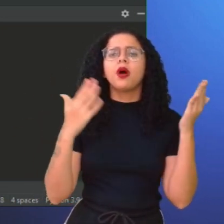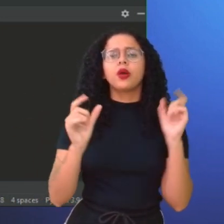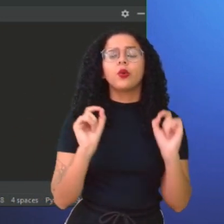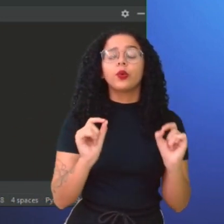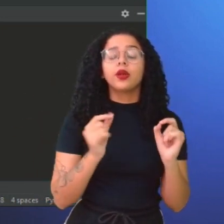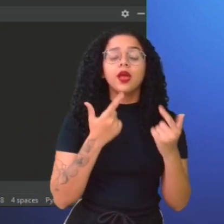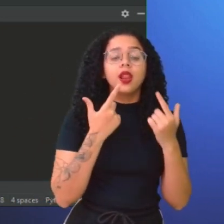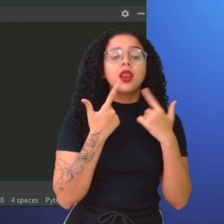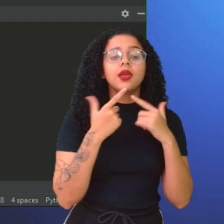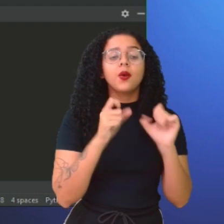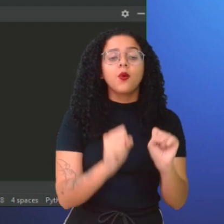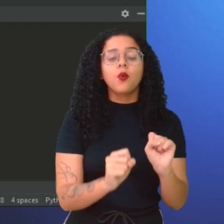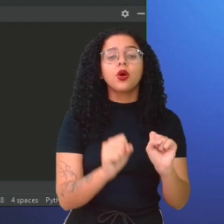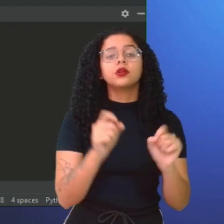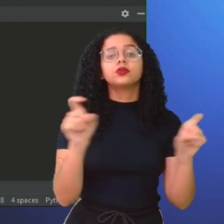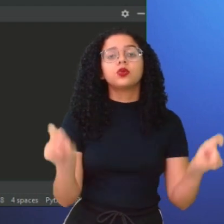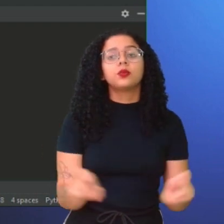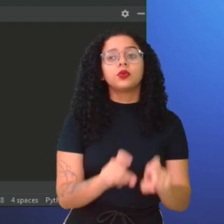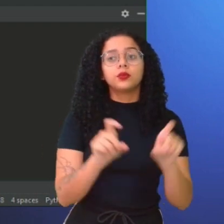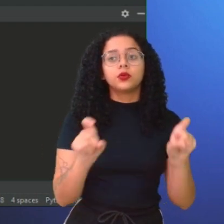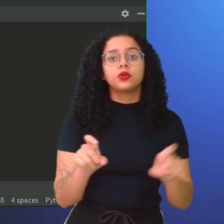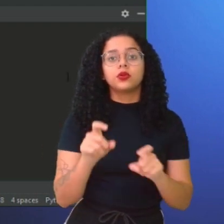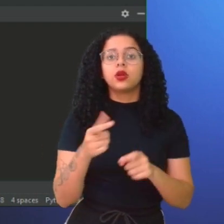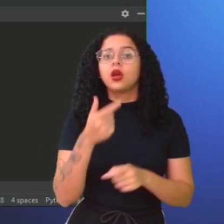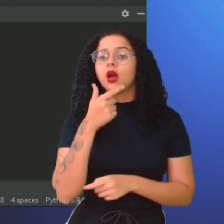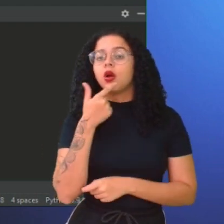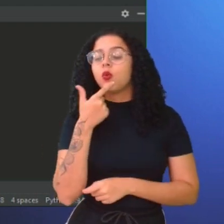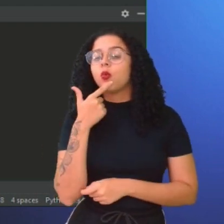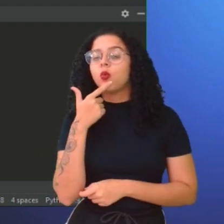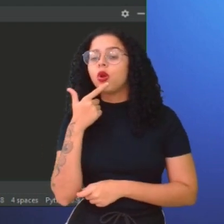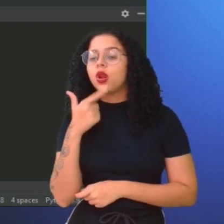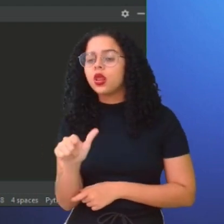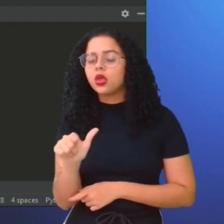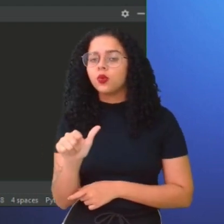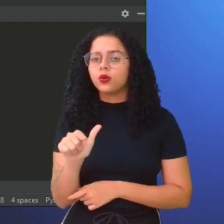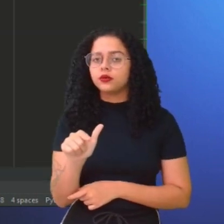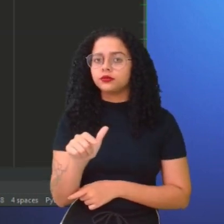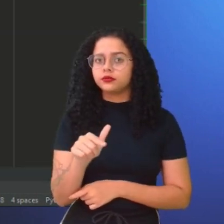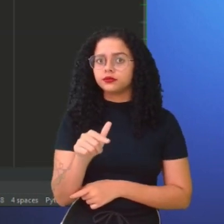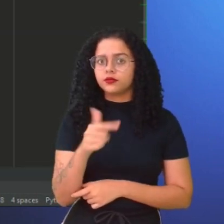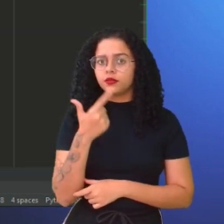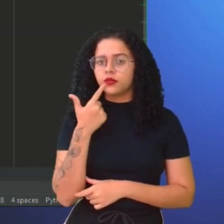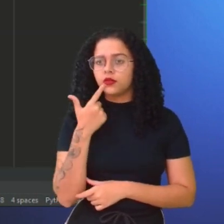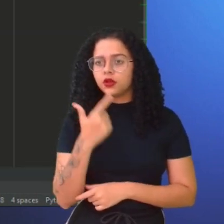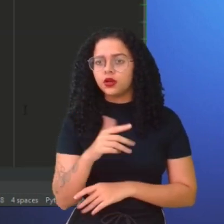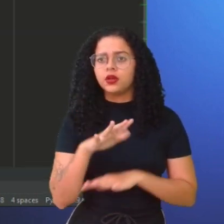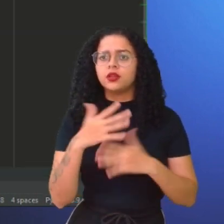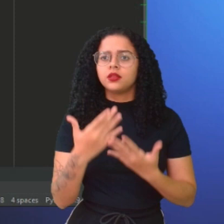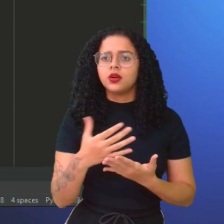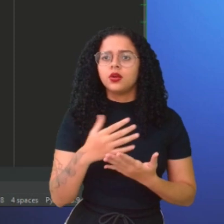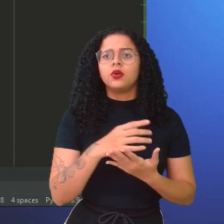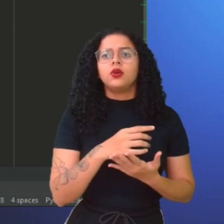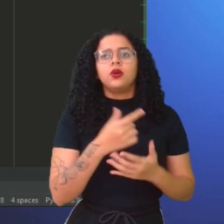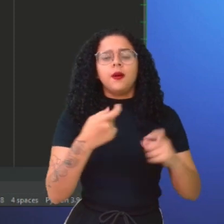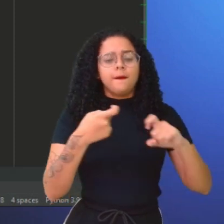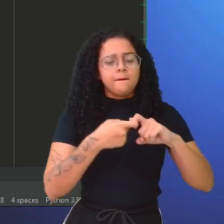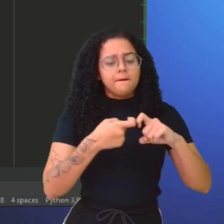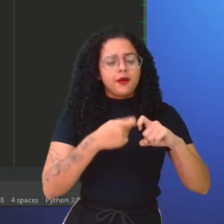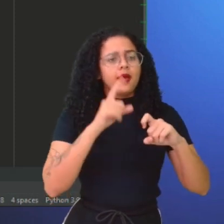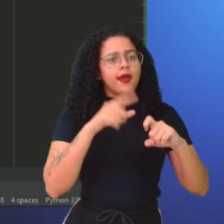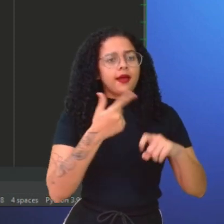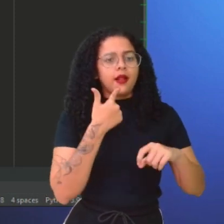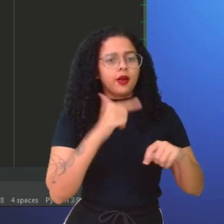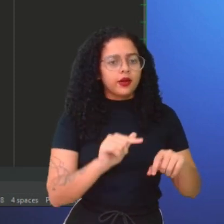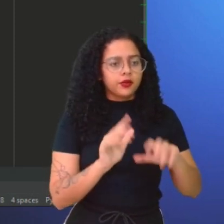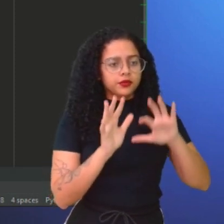de programação como idiomas. Sim. Então, é como se o Scratch, ele fosse um idioma e o Python fosse outro. Mas